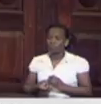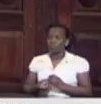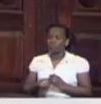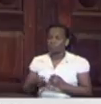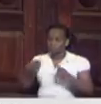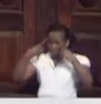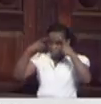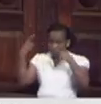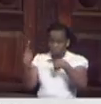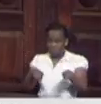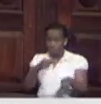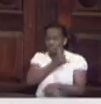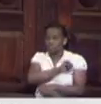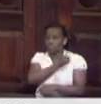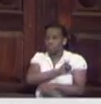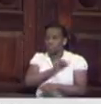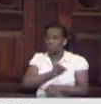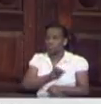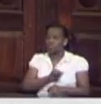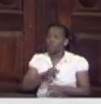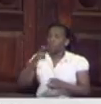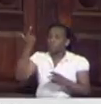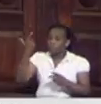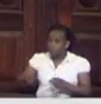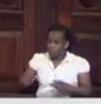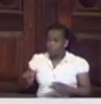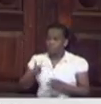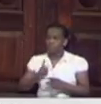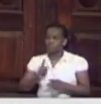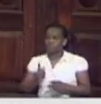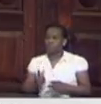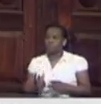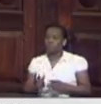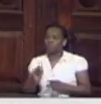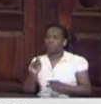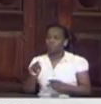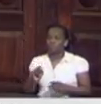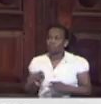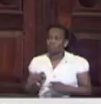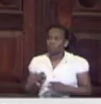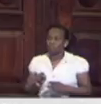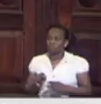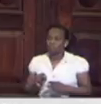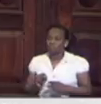essa violência ao Rio de Janeiro. Não bastasse isso, vem